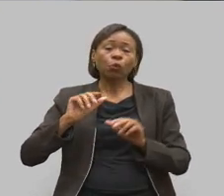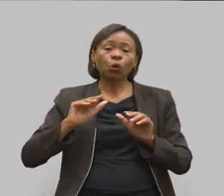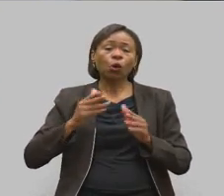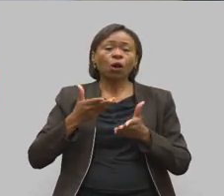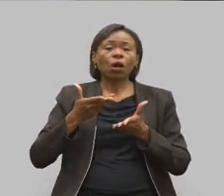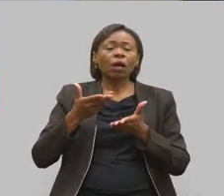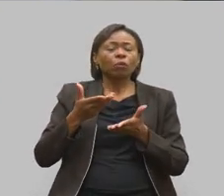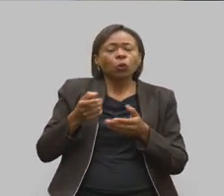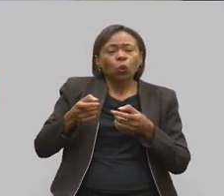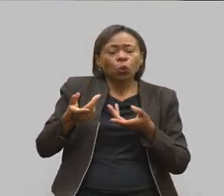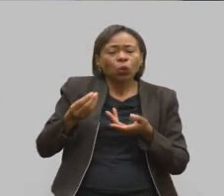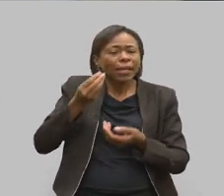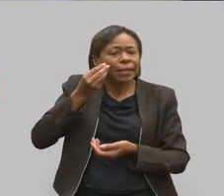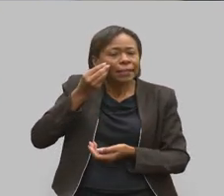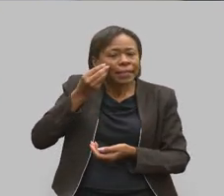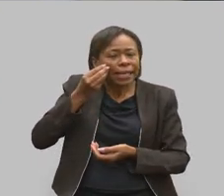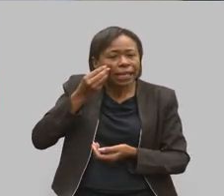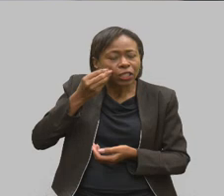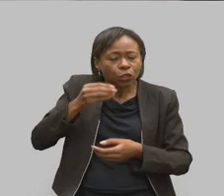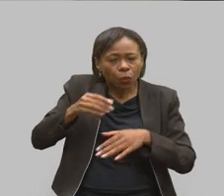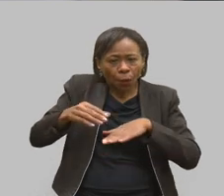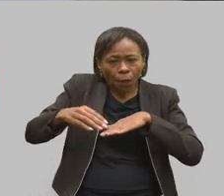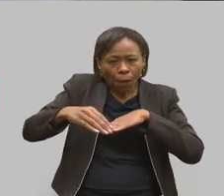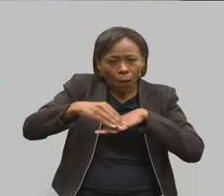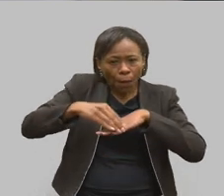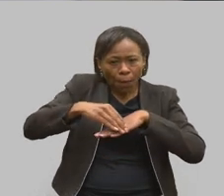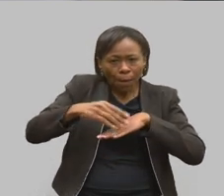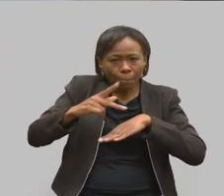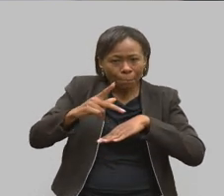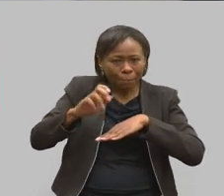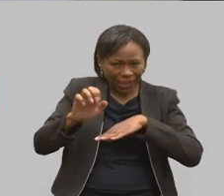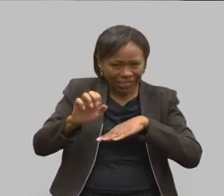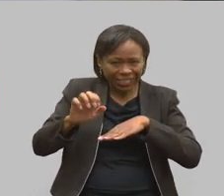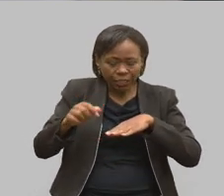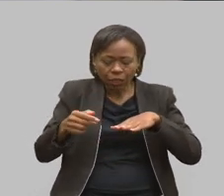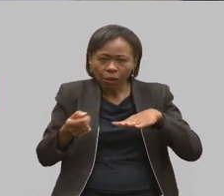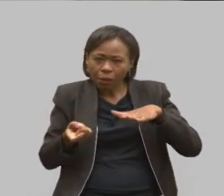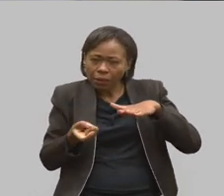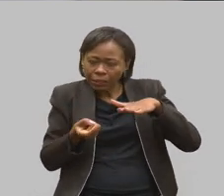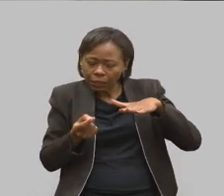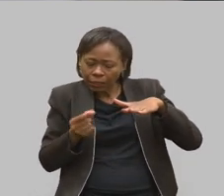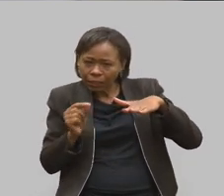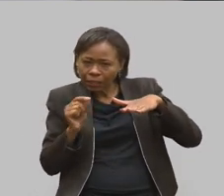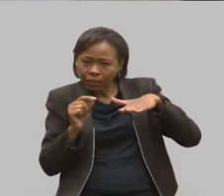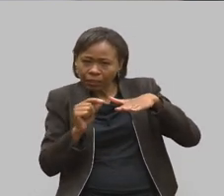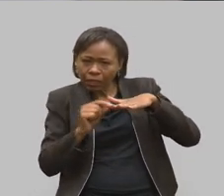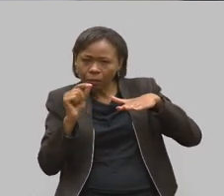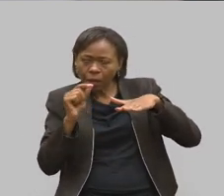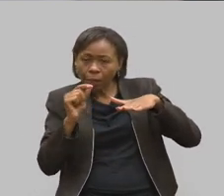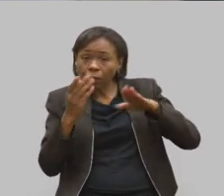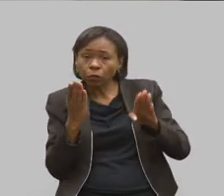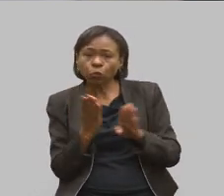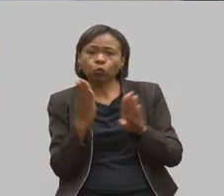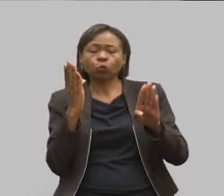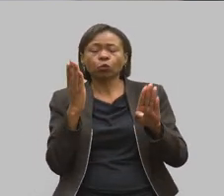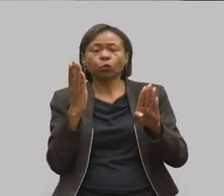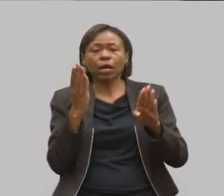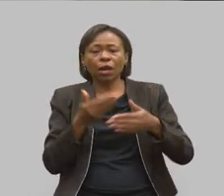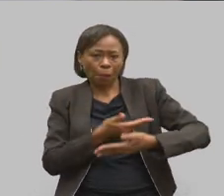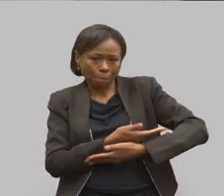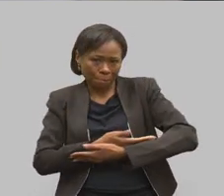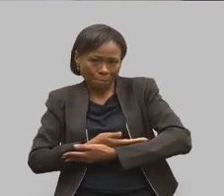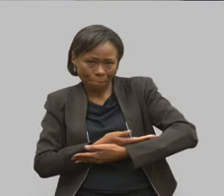pezinho o bebê descobre agora tem essa oportunidade de descobrir se ele tem a